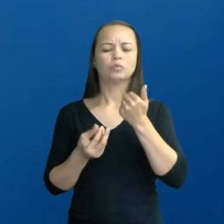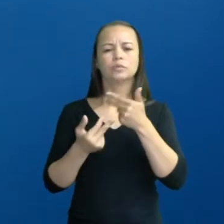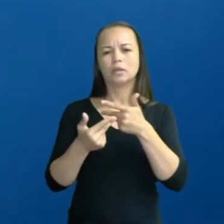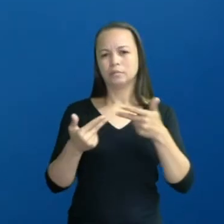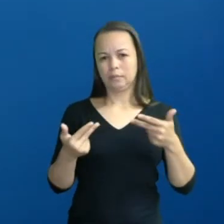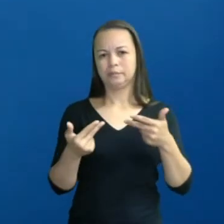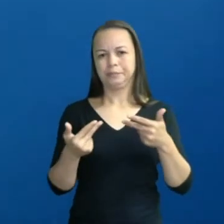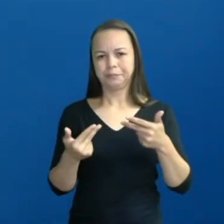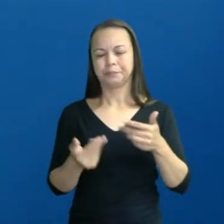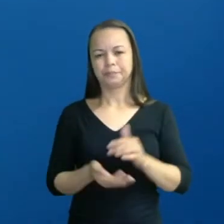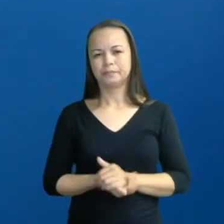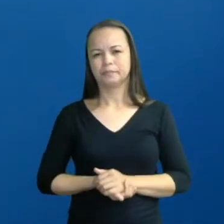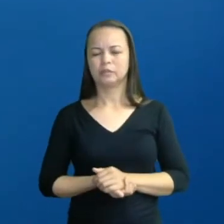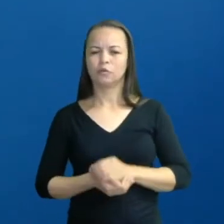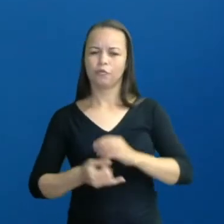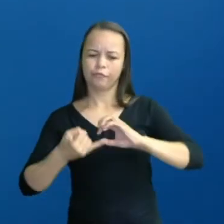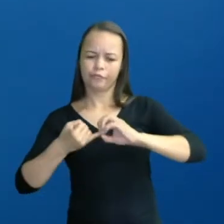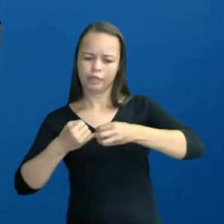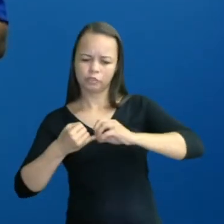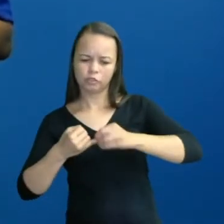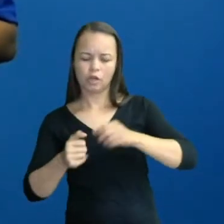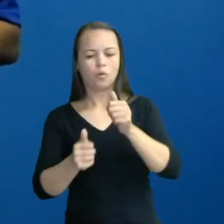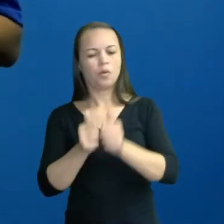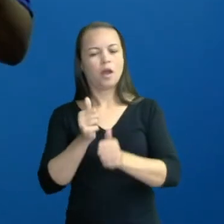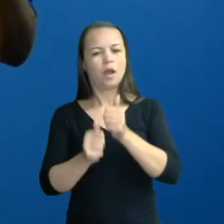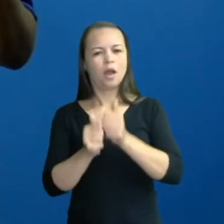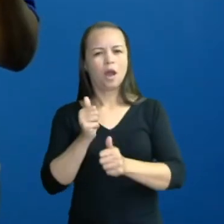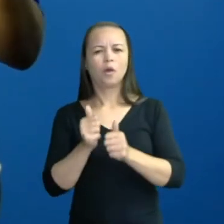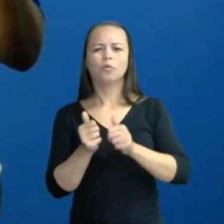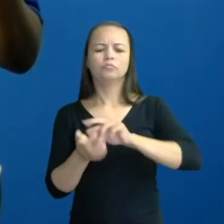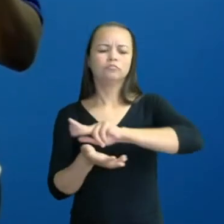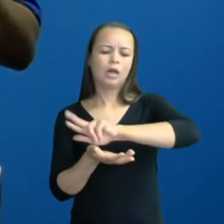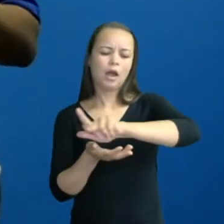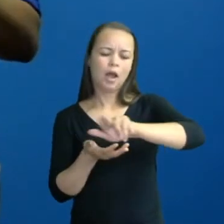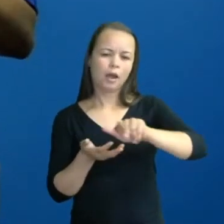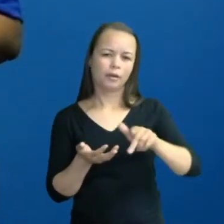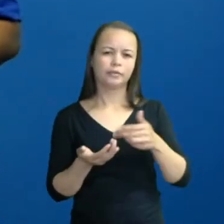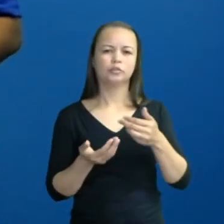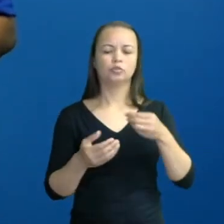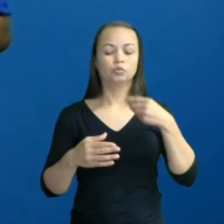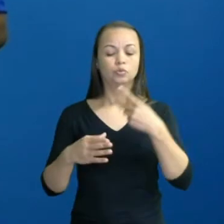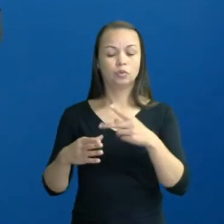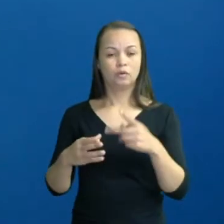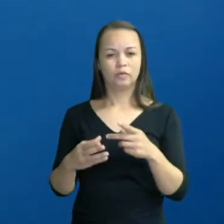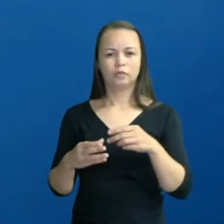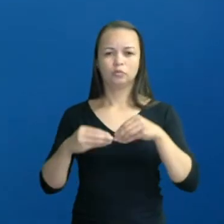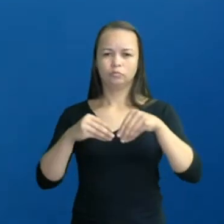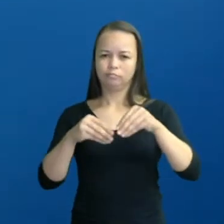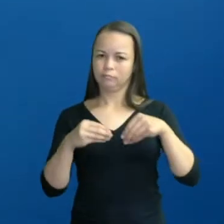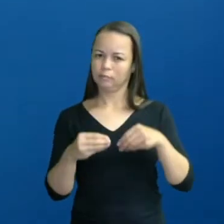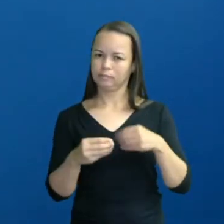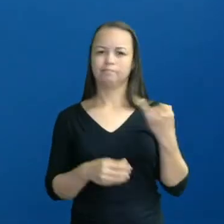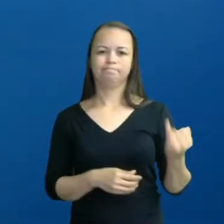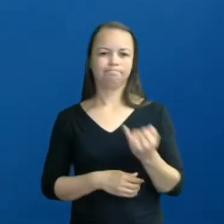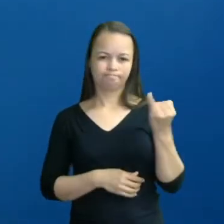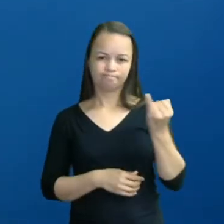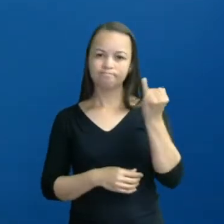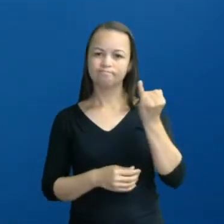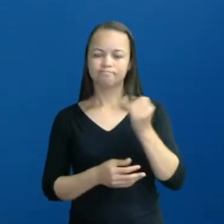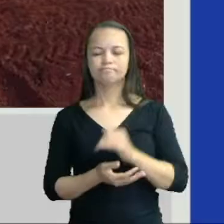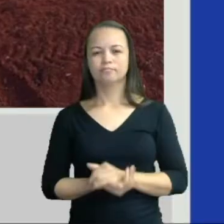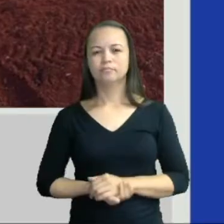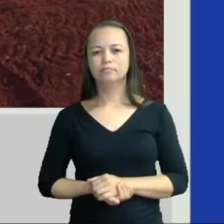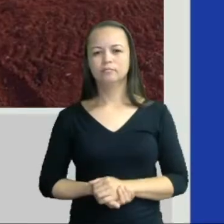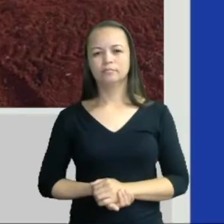nos alimentamos. O feijão, o arroz, tudo isso vem do solo. Vejam como ela é importante. Vamos